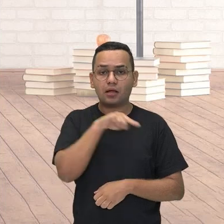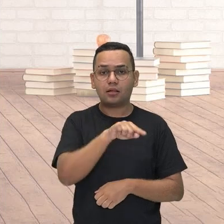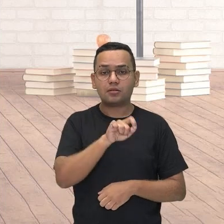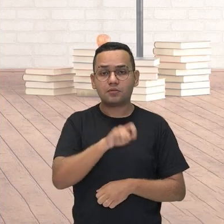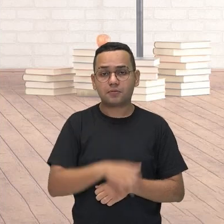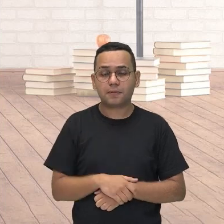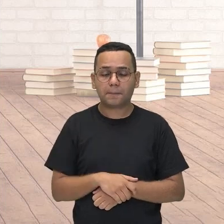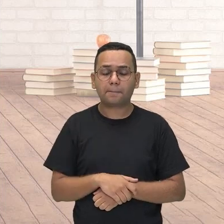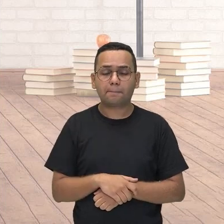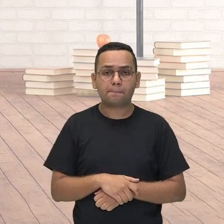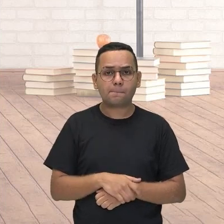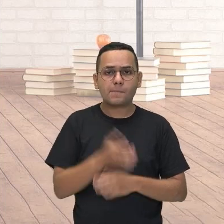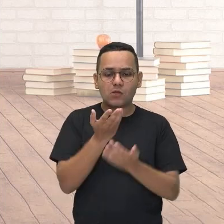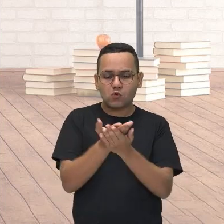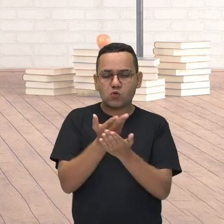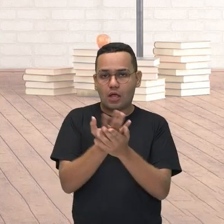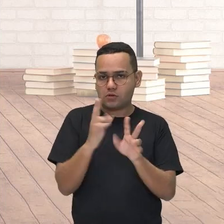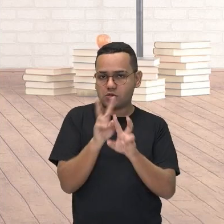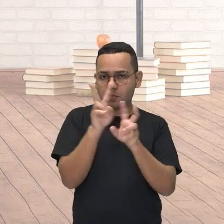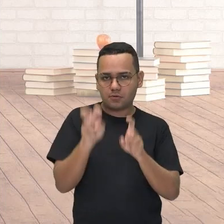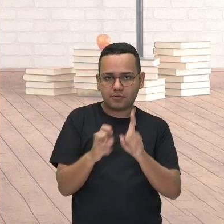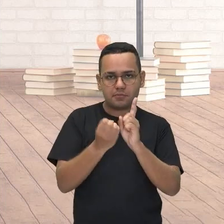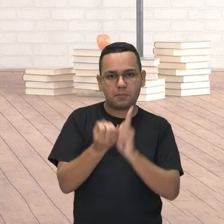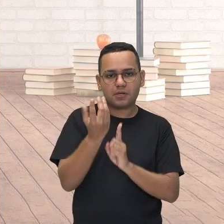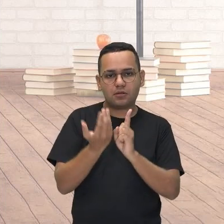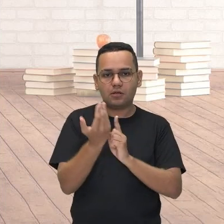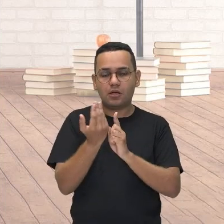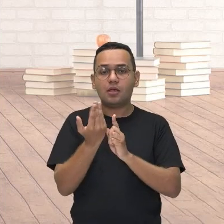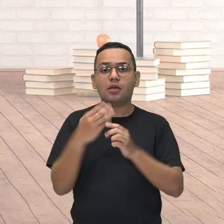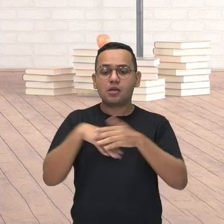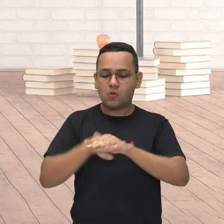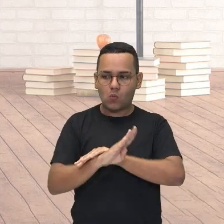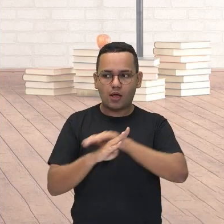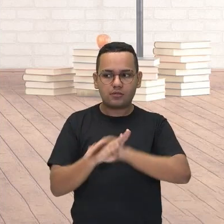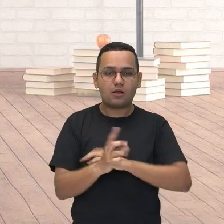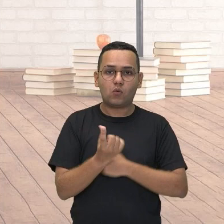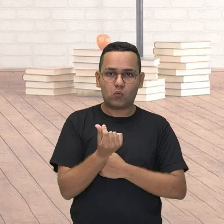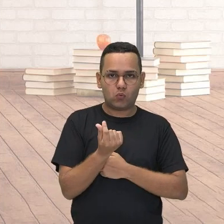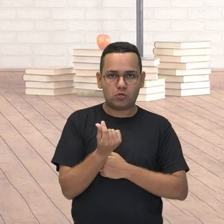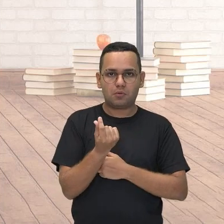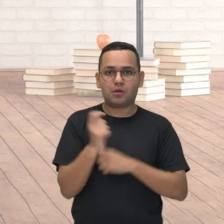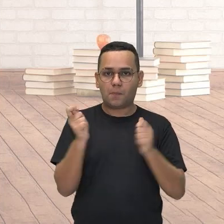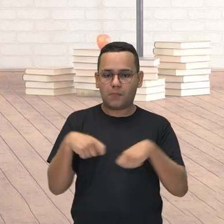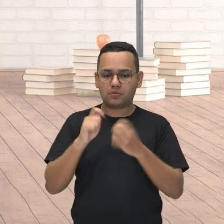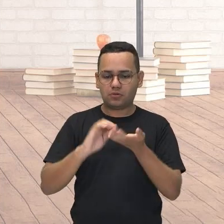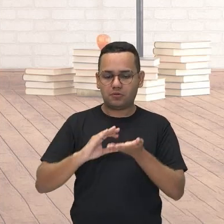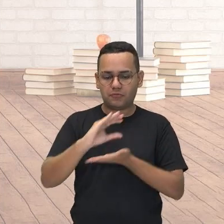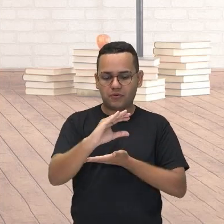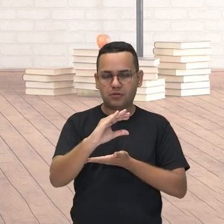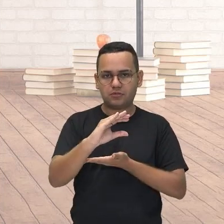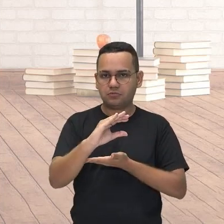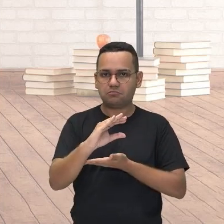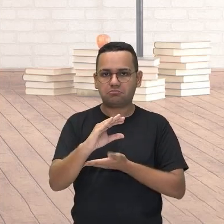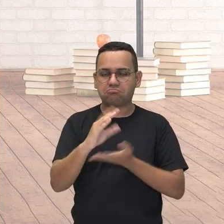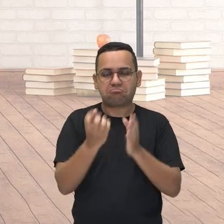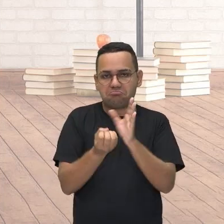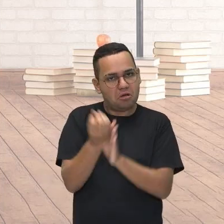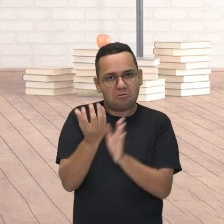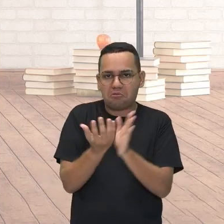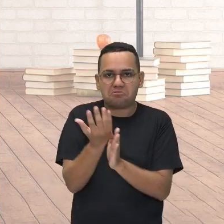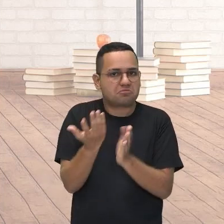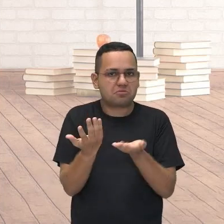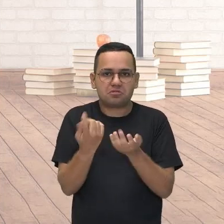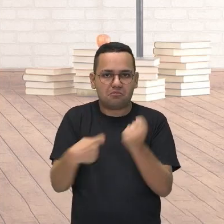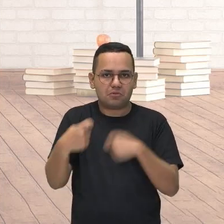sobre empreendedorismo e guardar um dinheiro ali para eu começar a investir no meu negócio. De repente, essa é